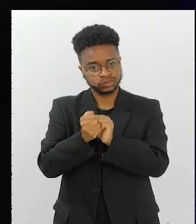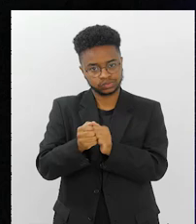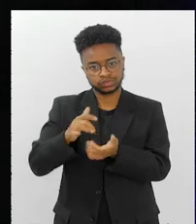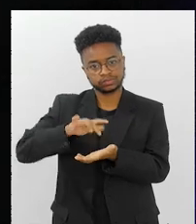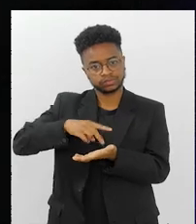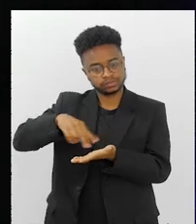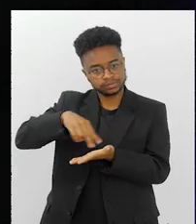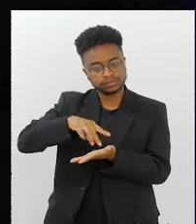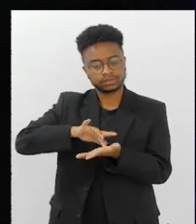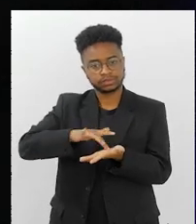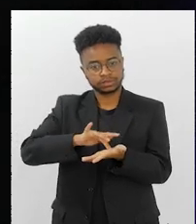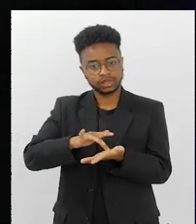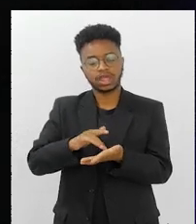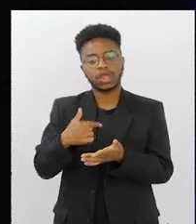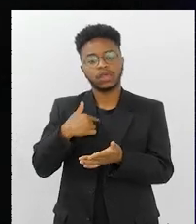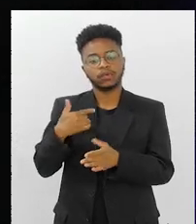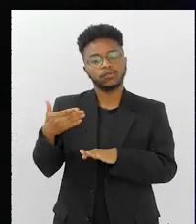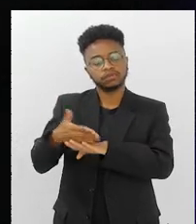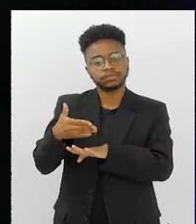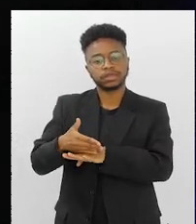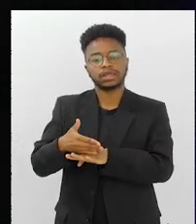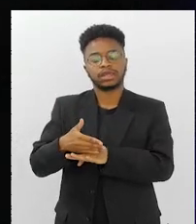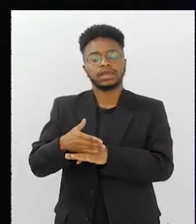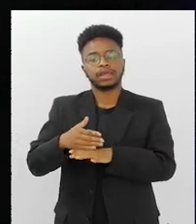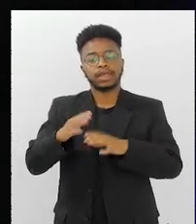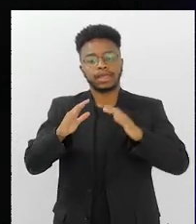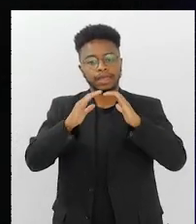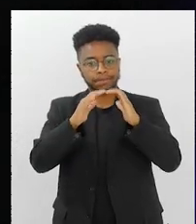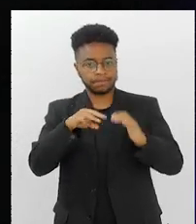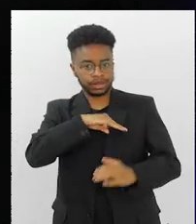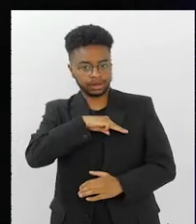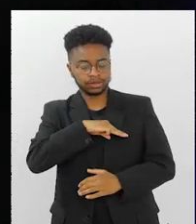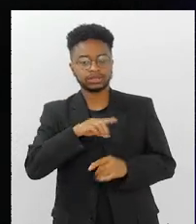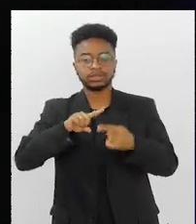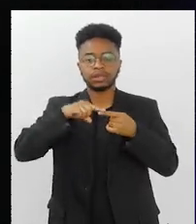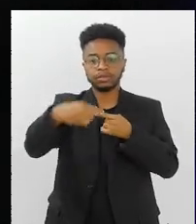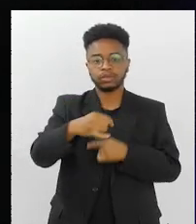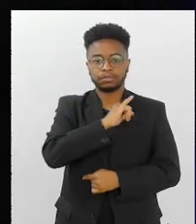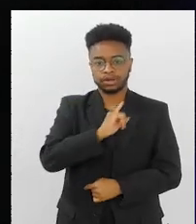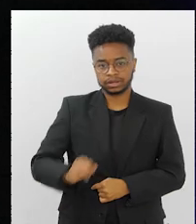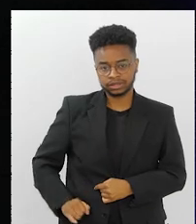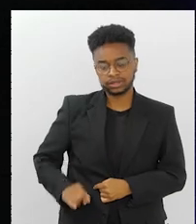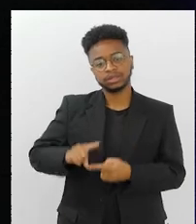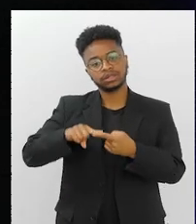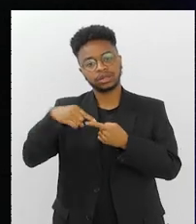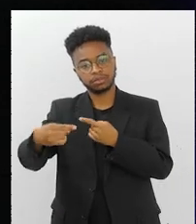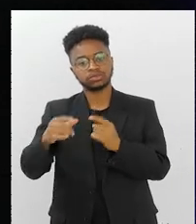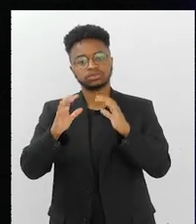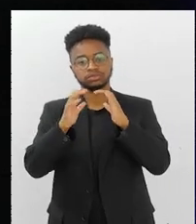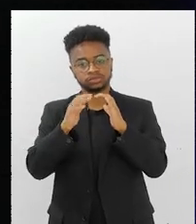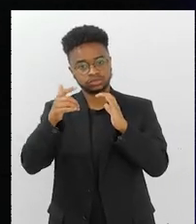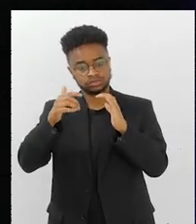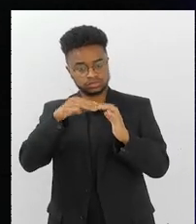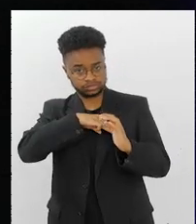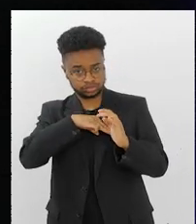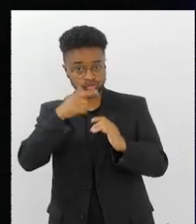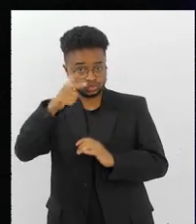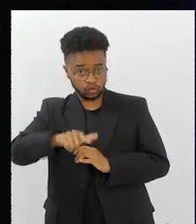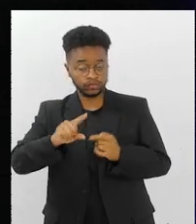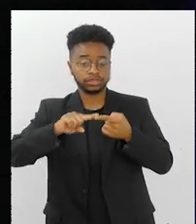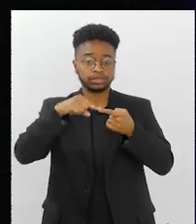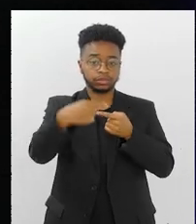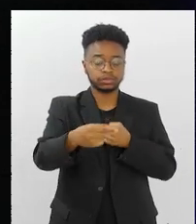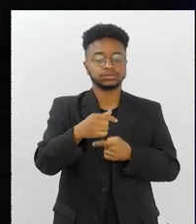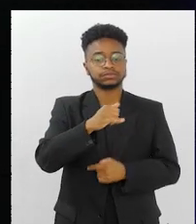enquanto bailarino e fiz com ela Império Serrano Imperatriz Imperatriz Império Serrano de novo a gente fez 4 anos trabalhamos juntos 4 anos